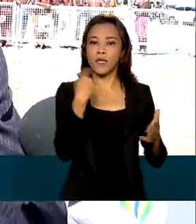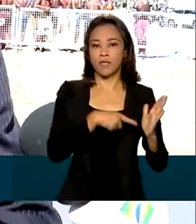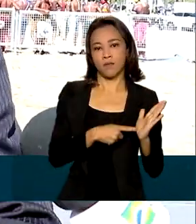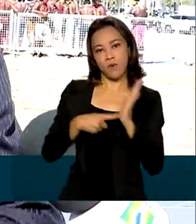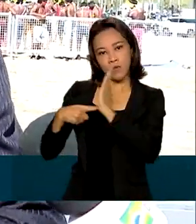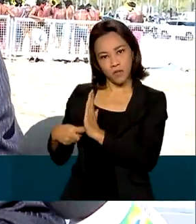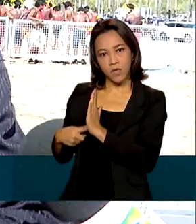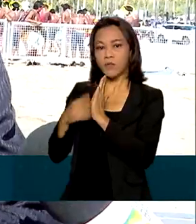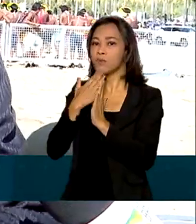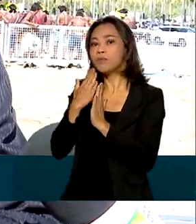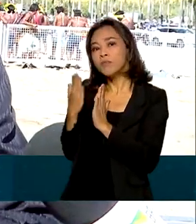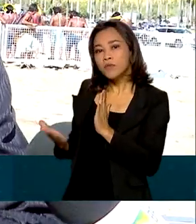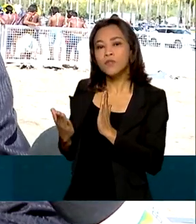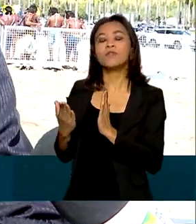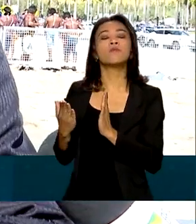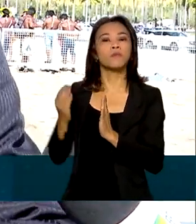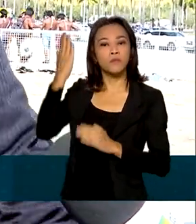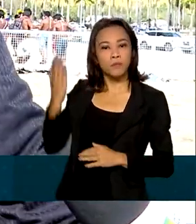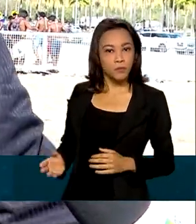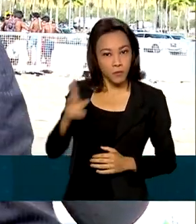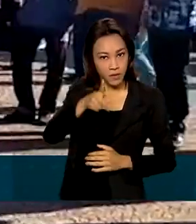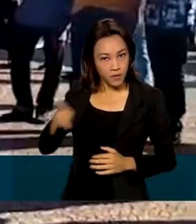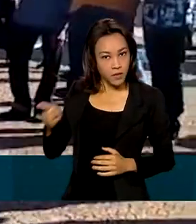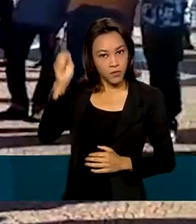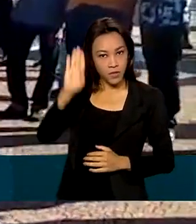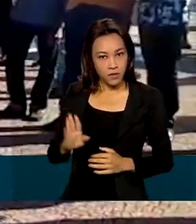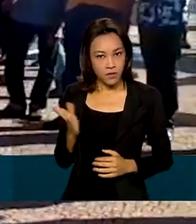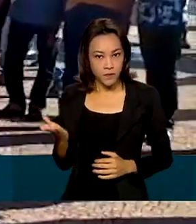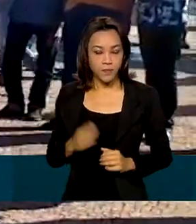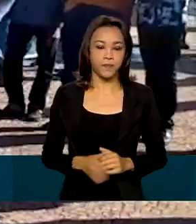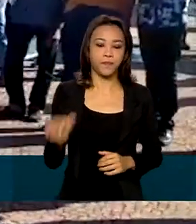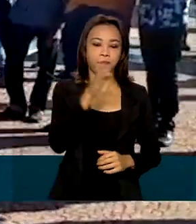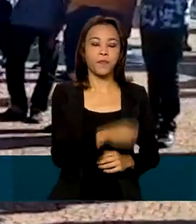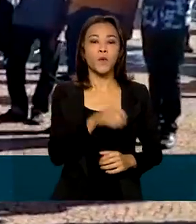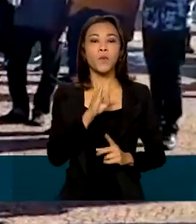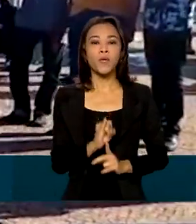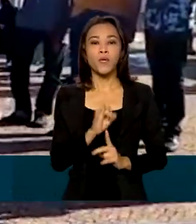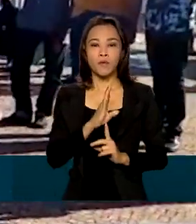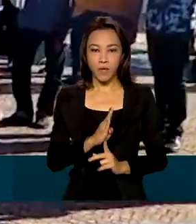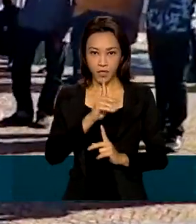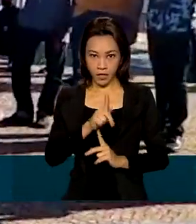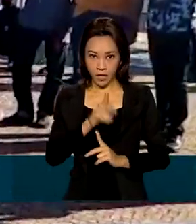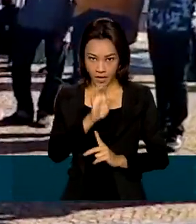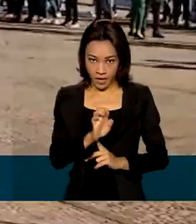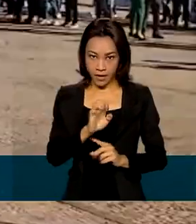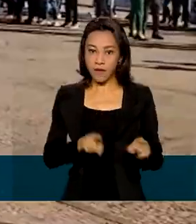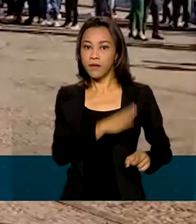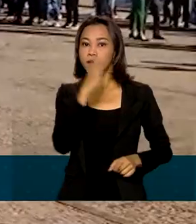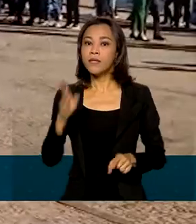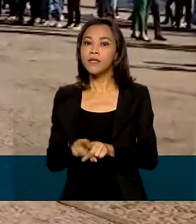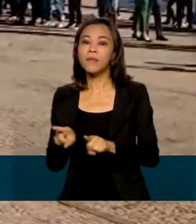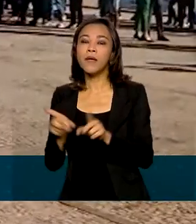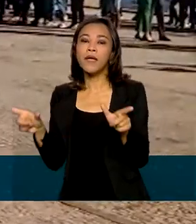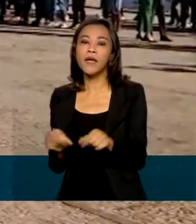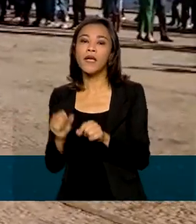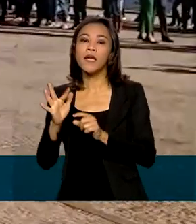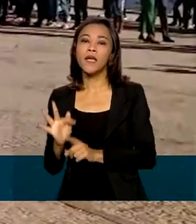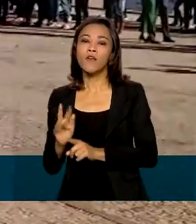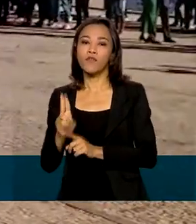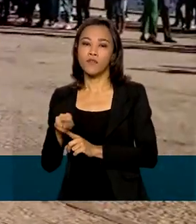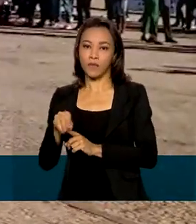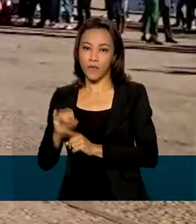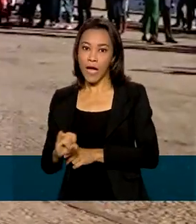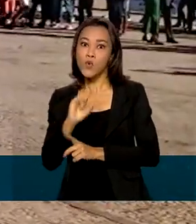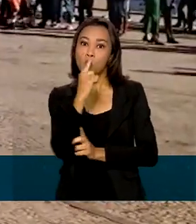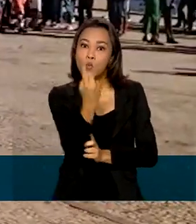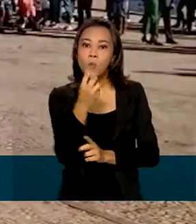esse pedido oficial para o Presidente da República segundo o IBGE EA Funai o Brasil tem quase 1 milhão de indígenas